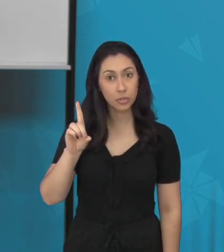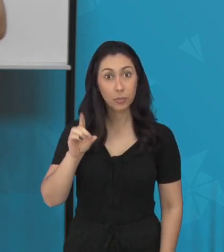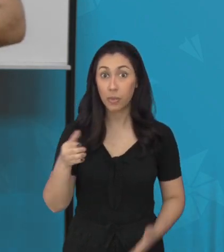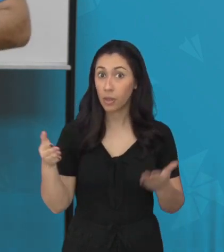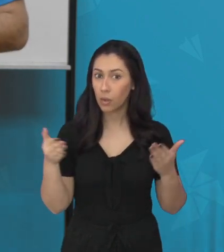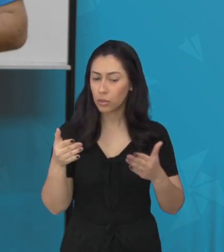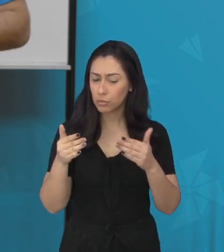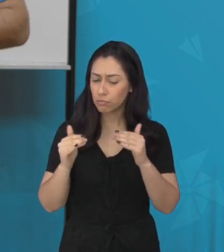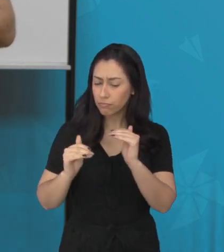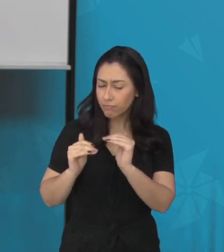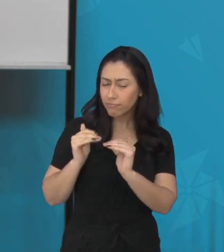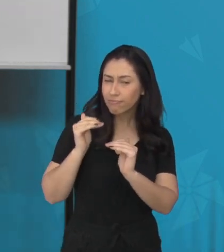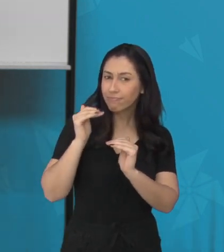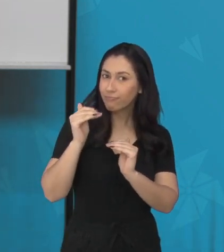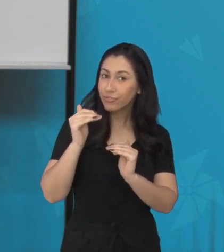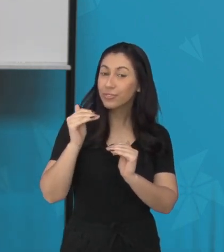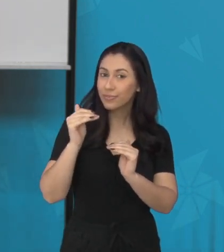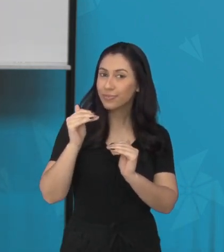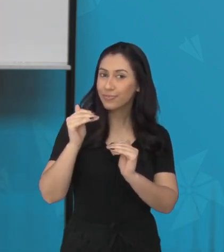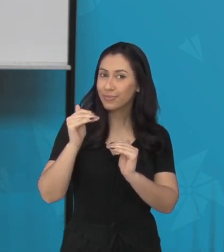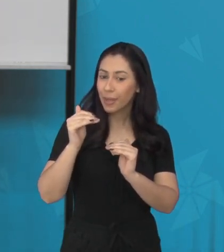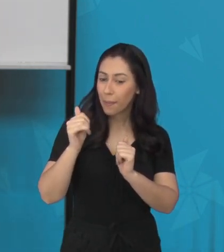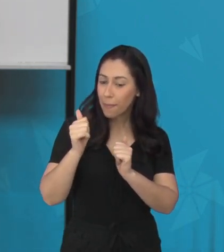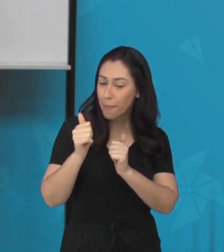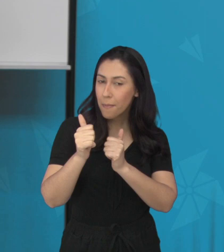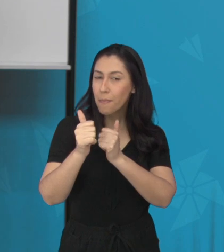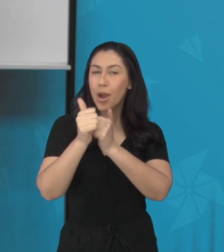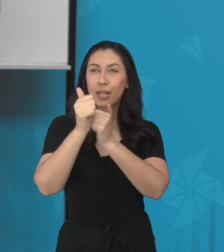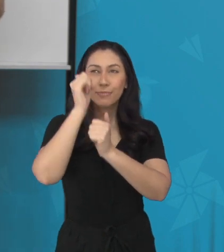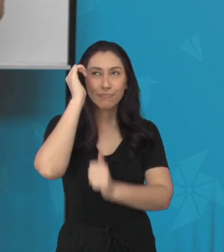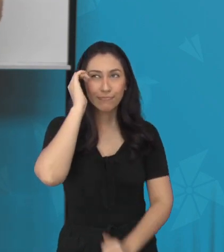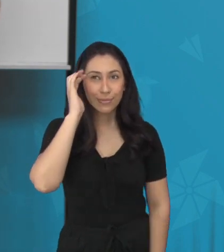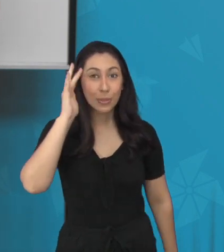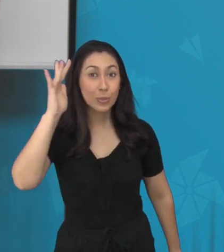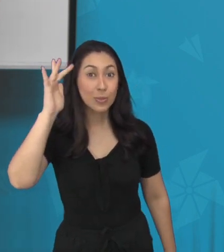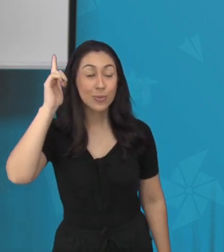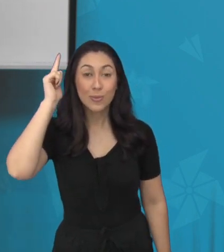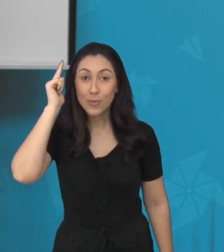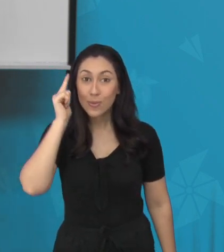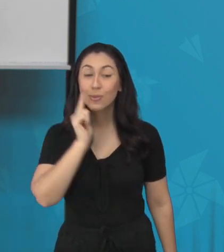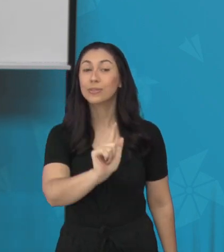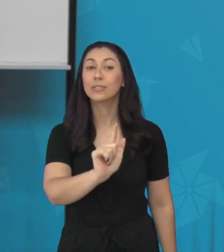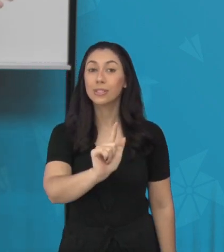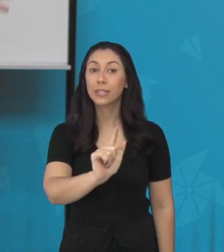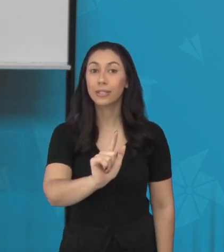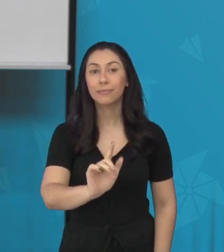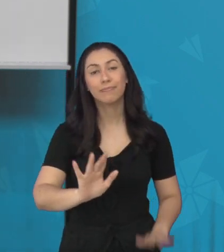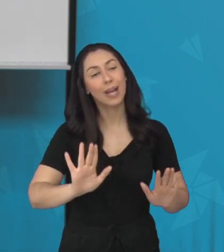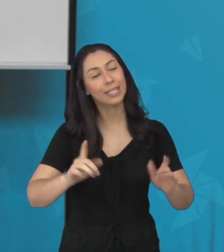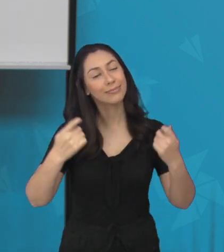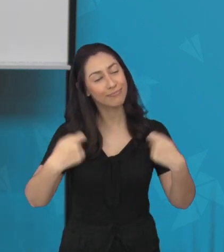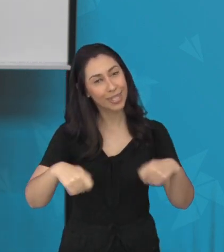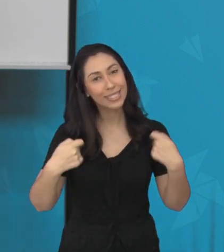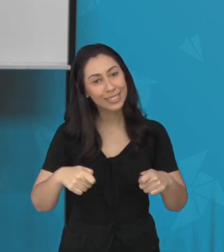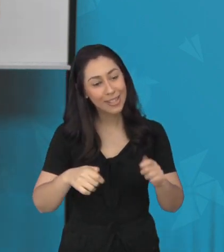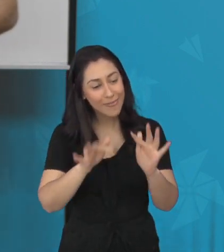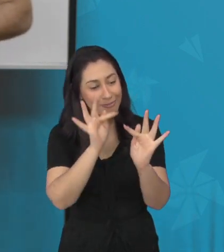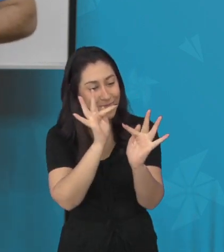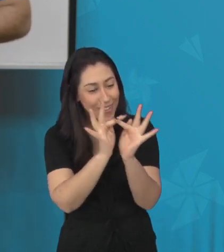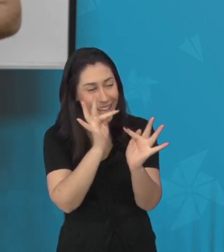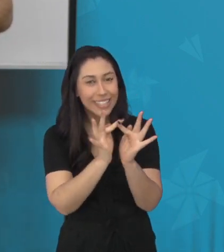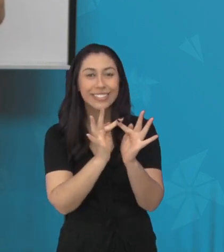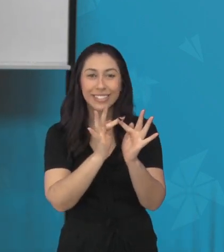passo rumo à nossa aprovação, aos nossos sonhos, aquilo que cada um almeja e precisa de física para isso, tá